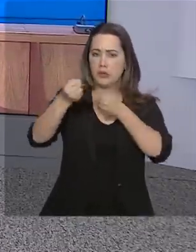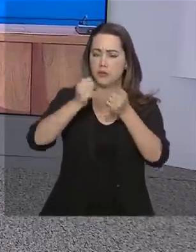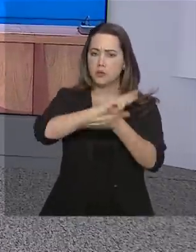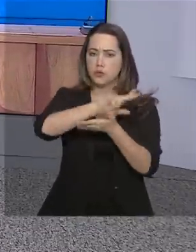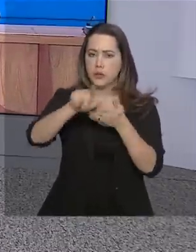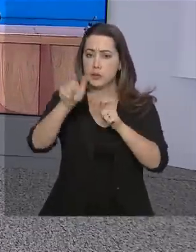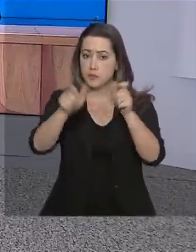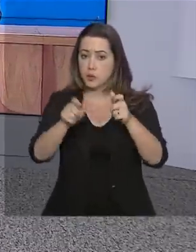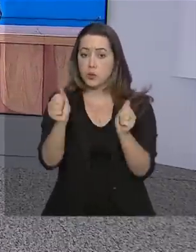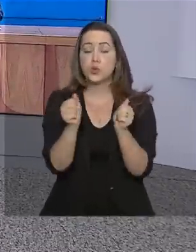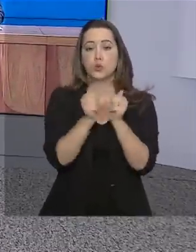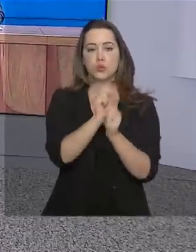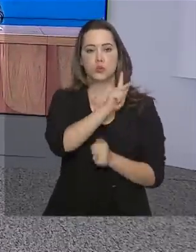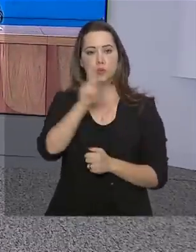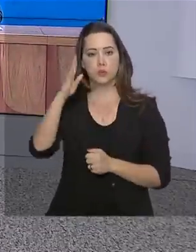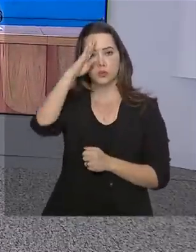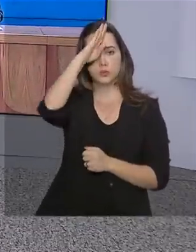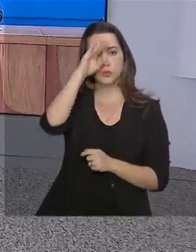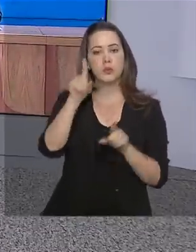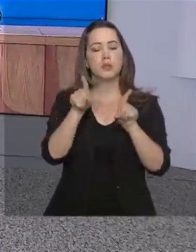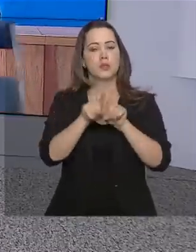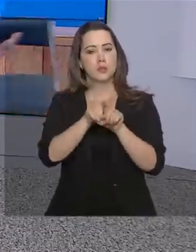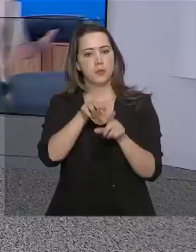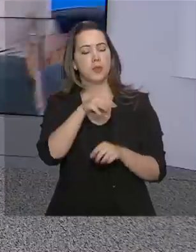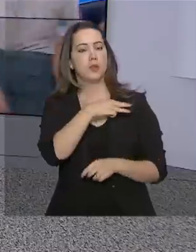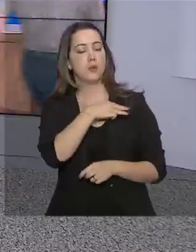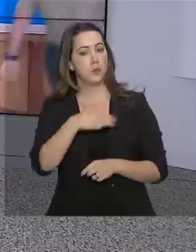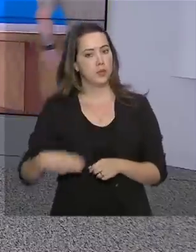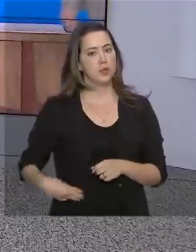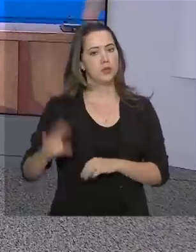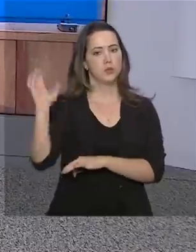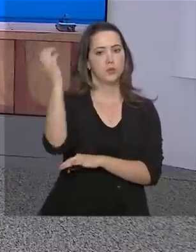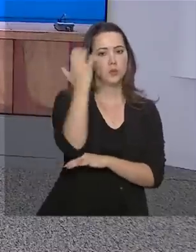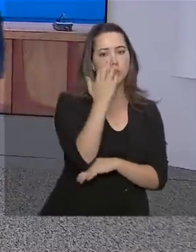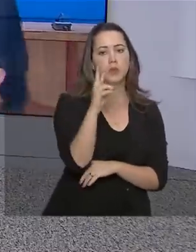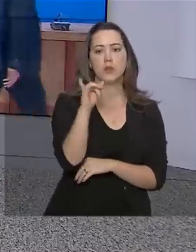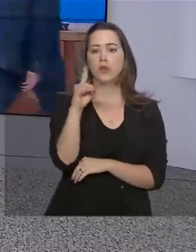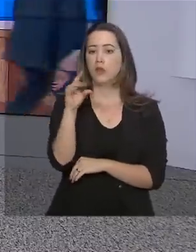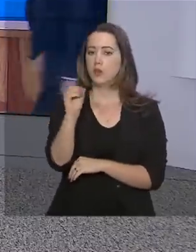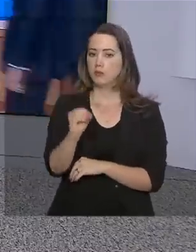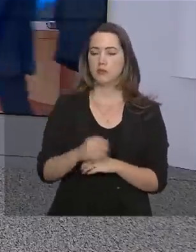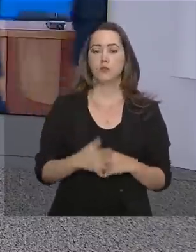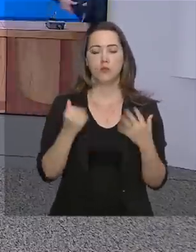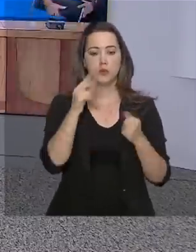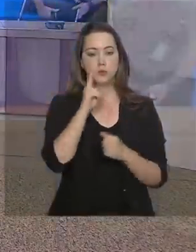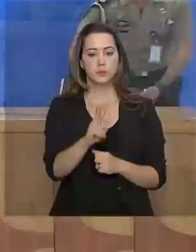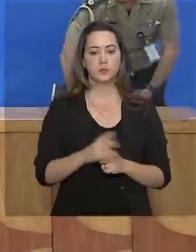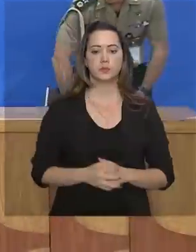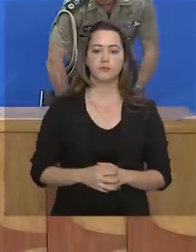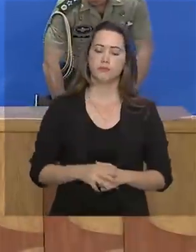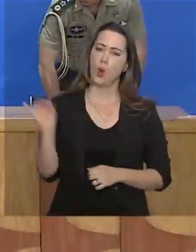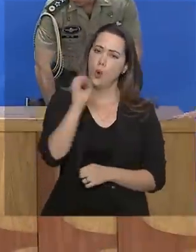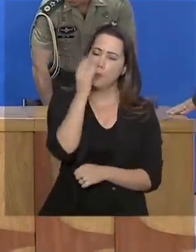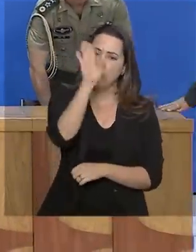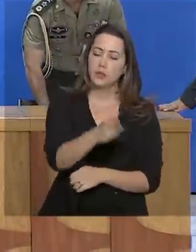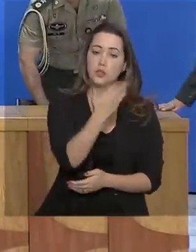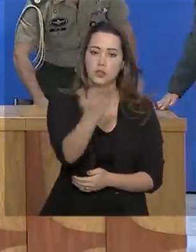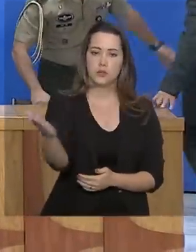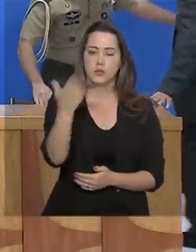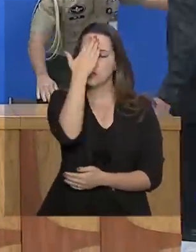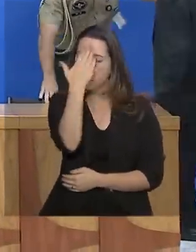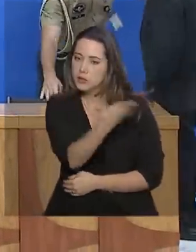com o presidente da república já impulsionar eo ministro do meio ambiente ricardo sales a companhia vocês muito obrigado pela presença